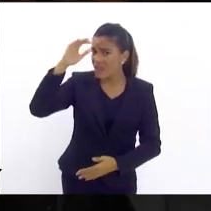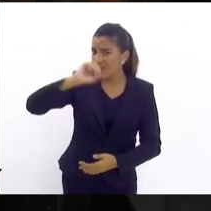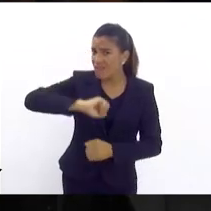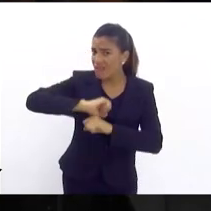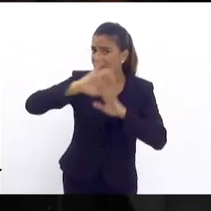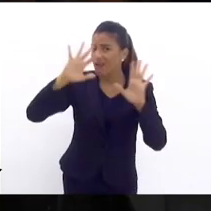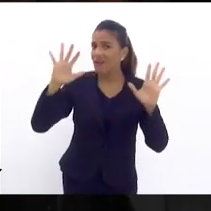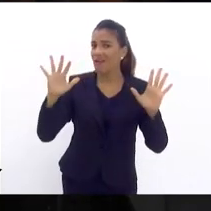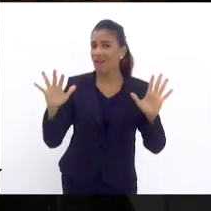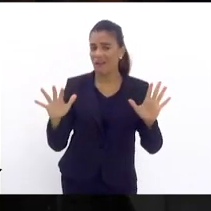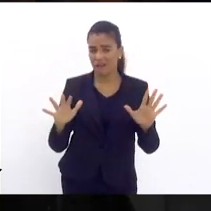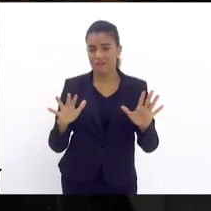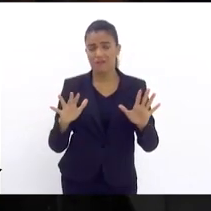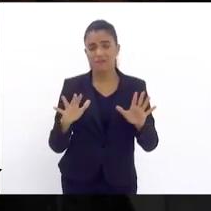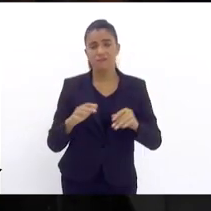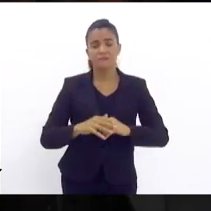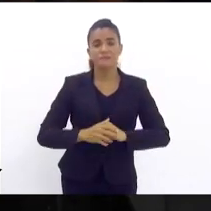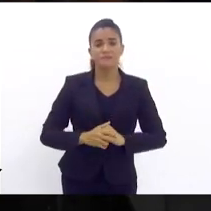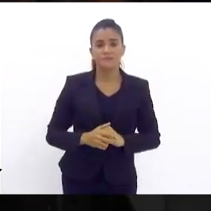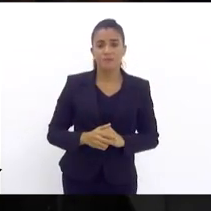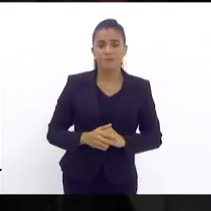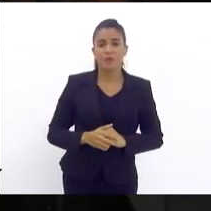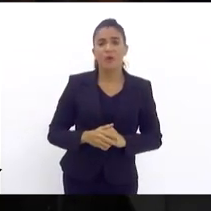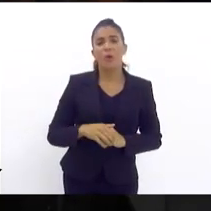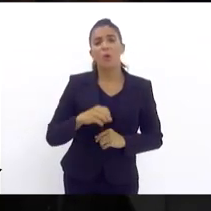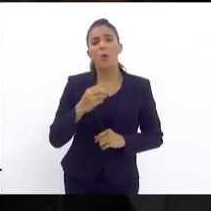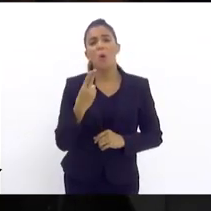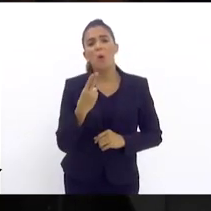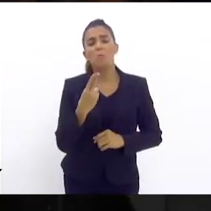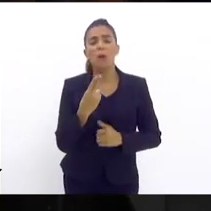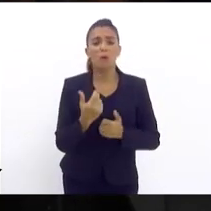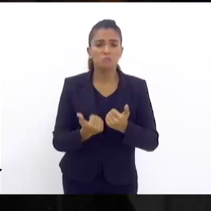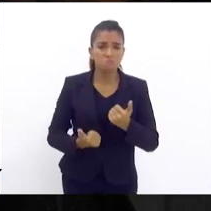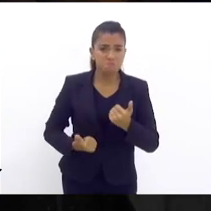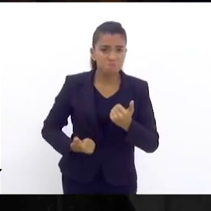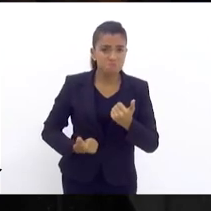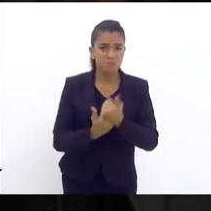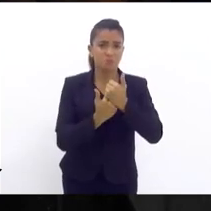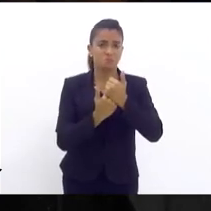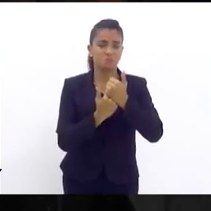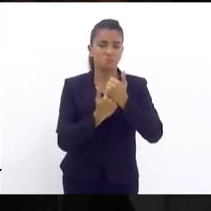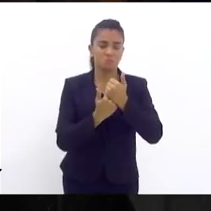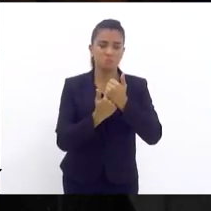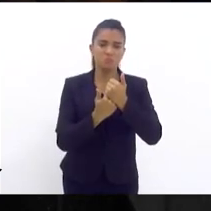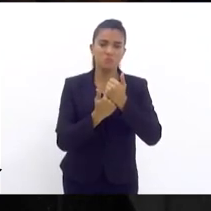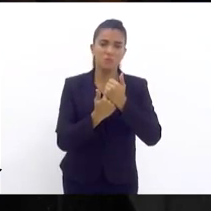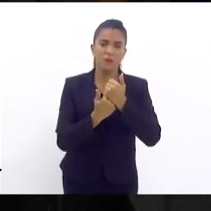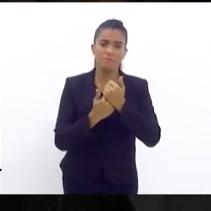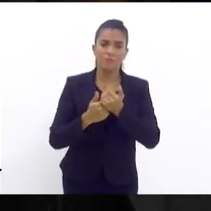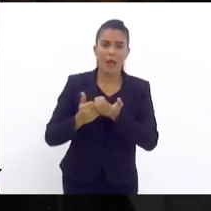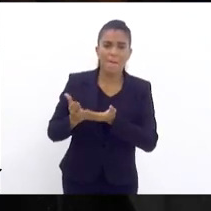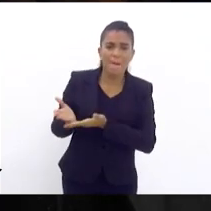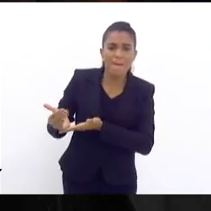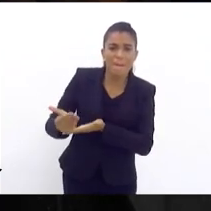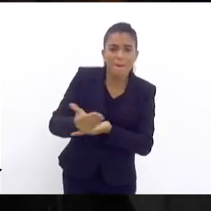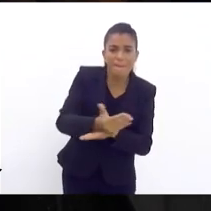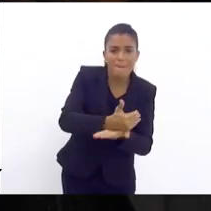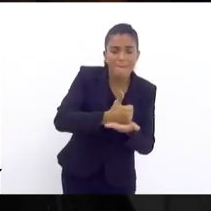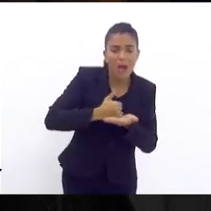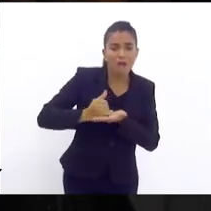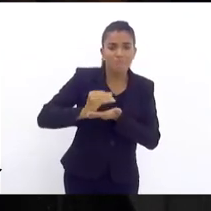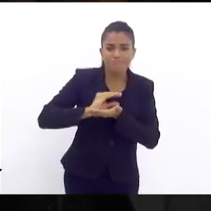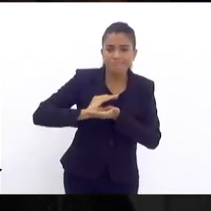seja para sustentar as receitas recordes ali propostas